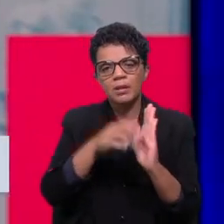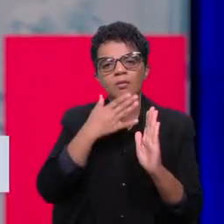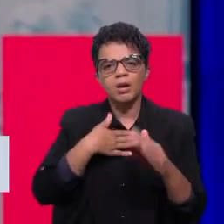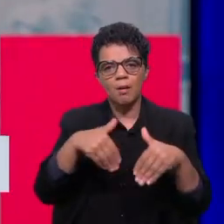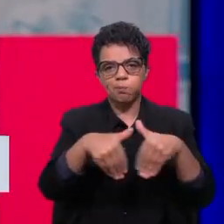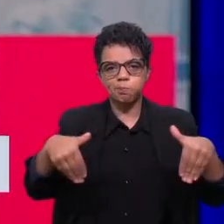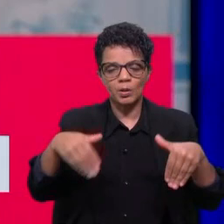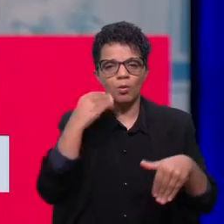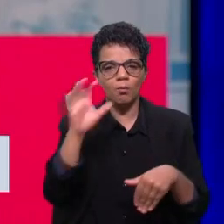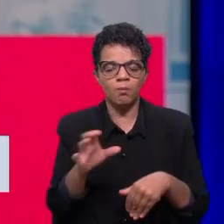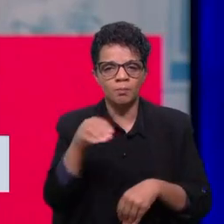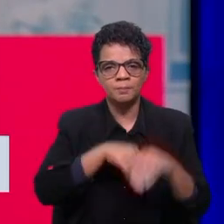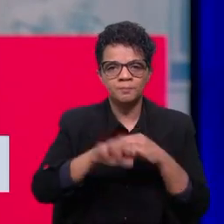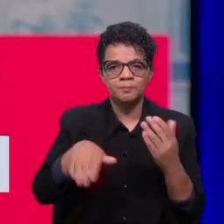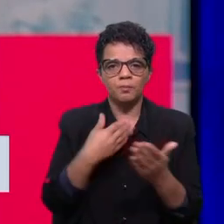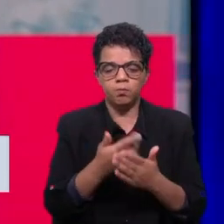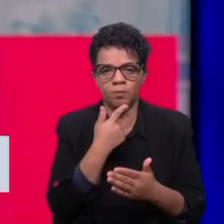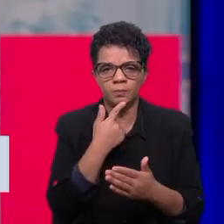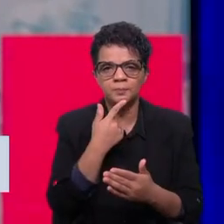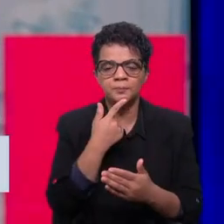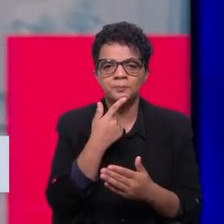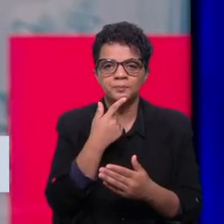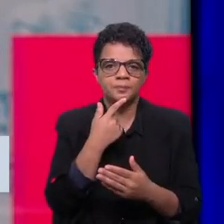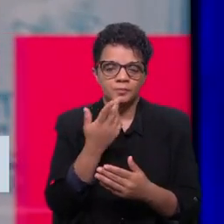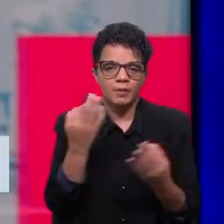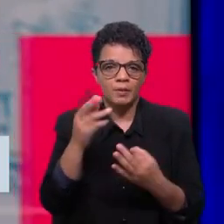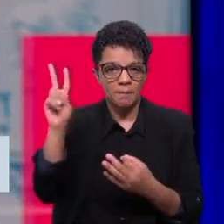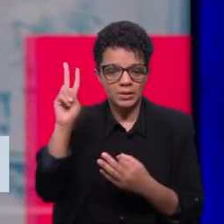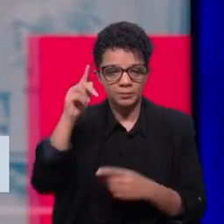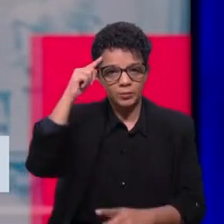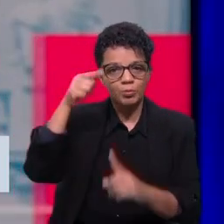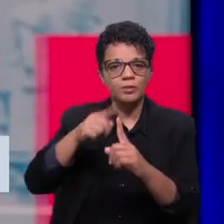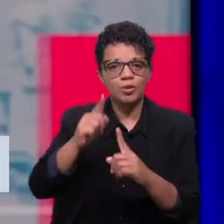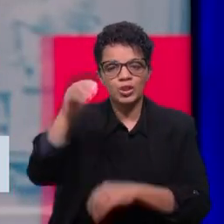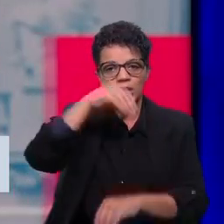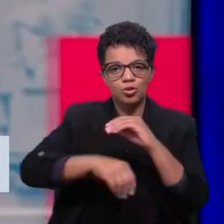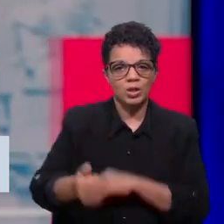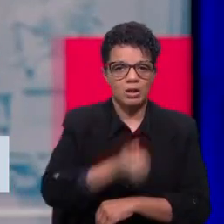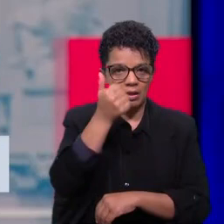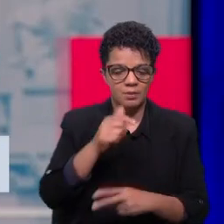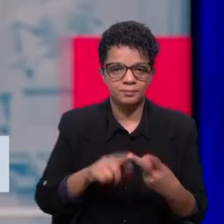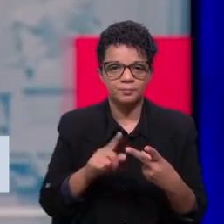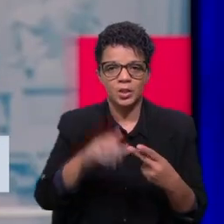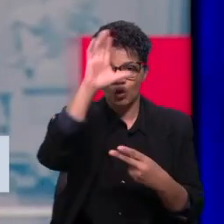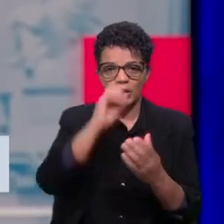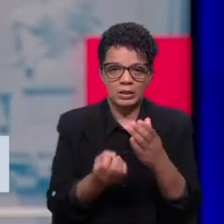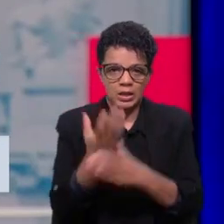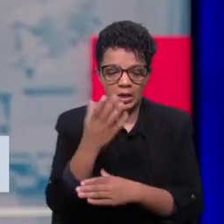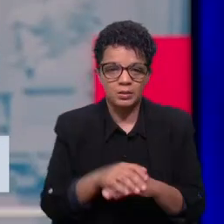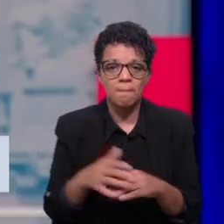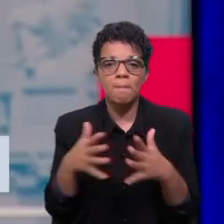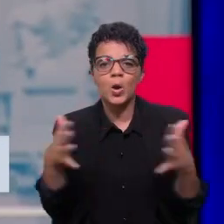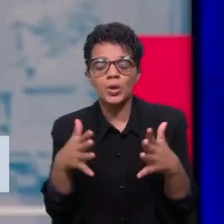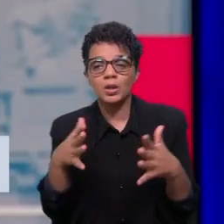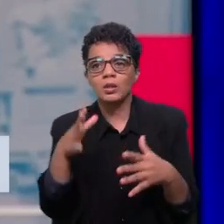como os eleitores devem perceber a candidatura da é uma candidatura que Visa ganhar as eleições constituir um governo de maioria